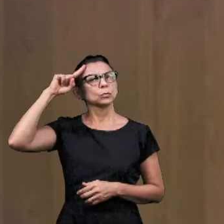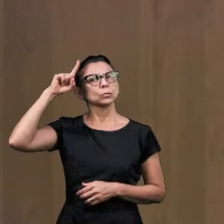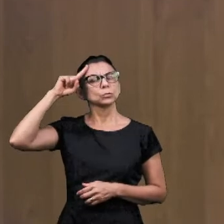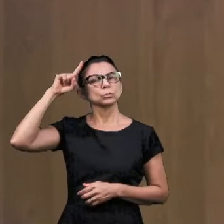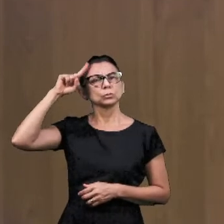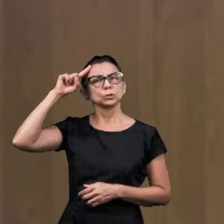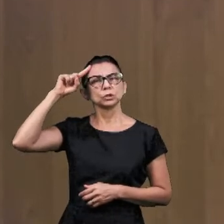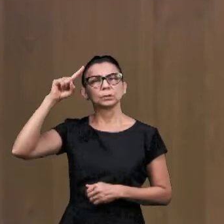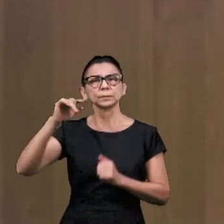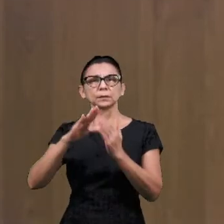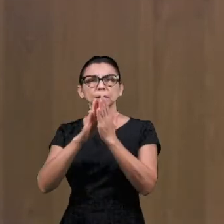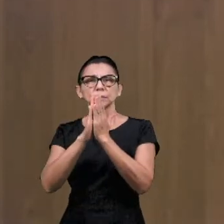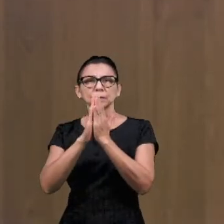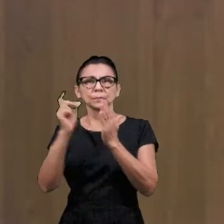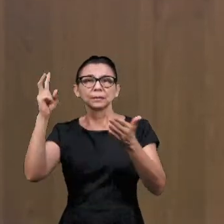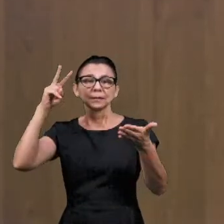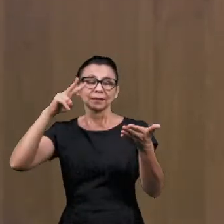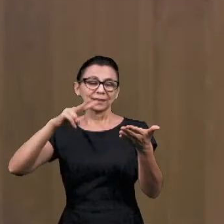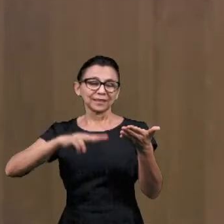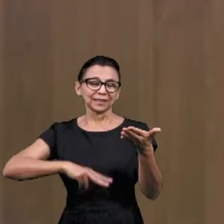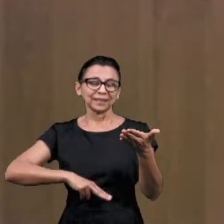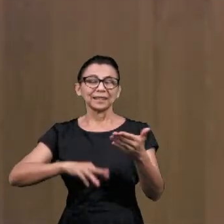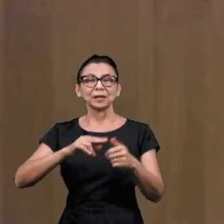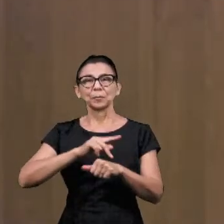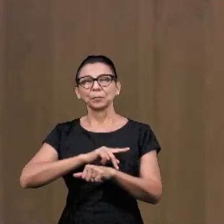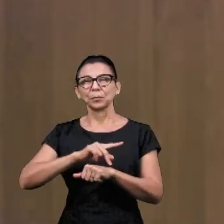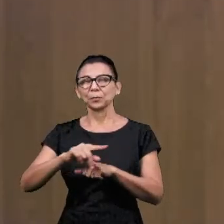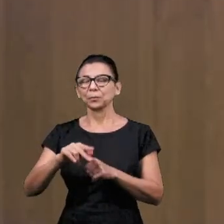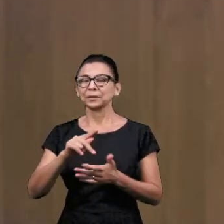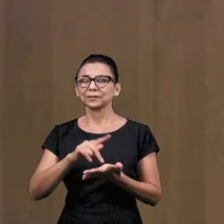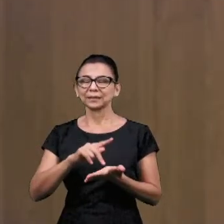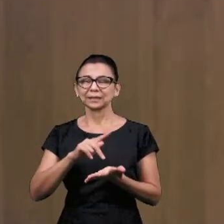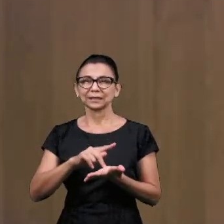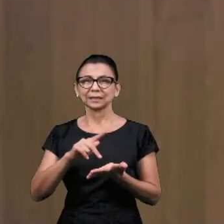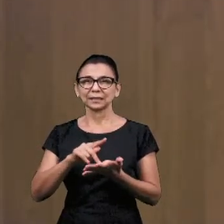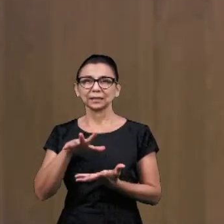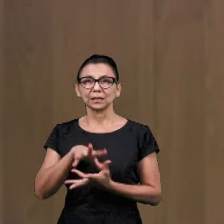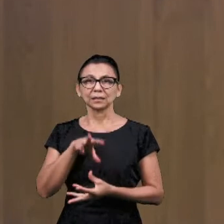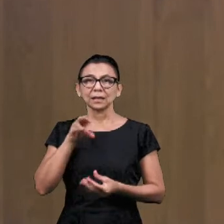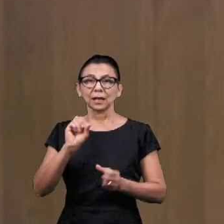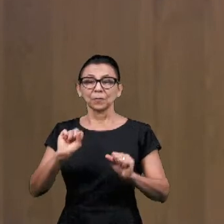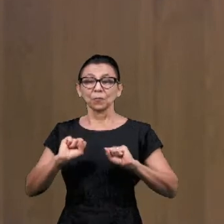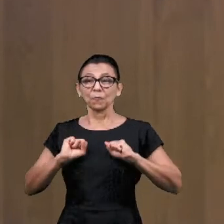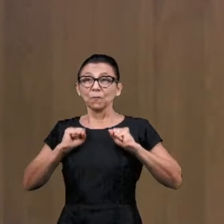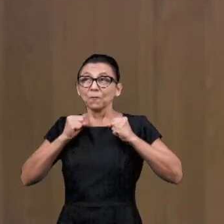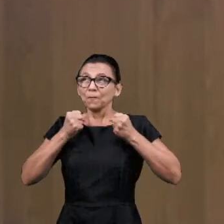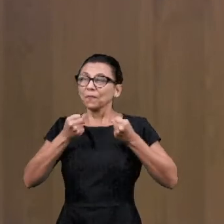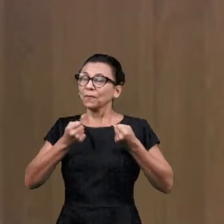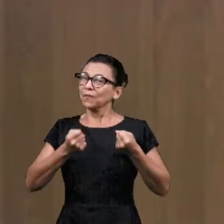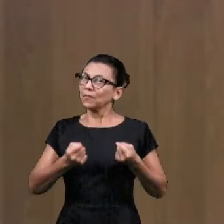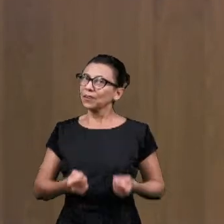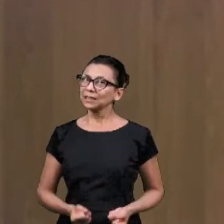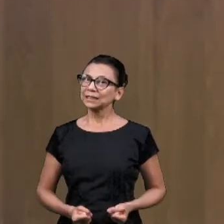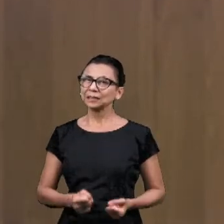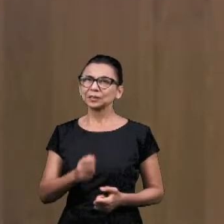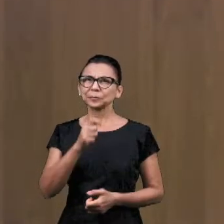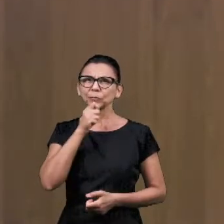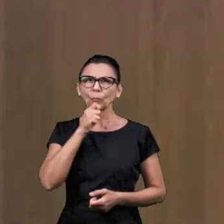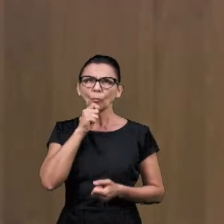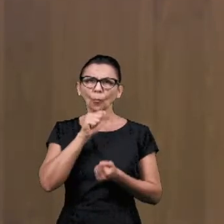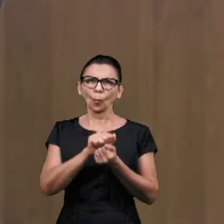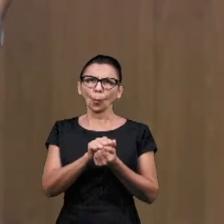pura, verdadeira, que alimenta a nossa alma, sem fermento, sem acréscimos